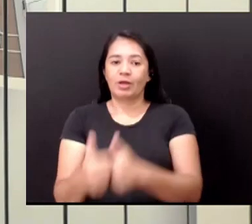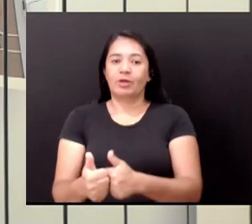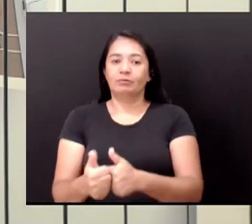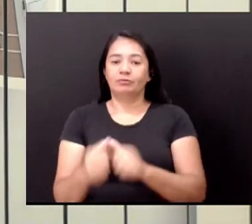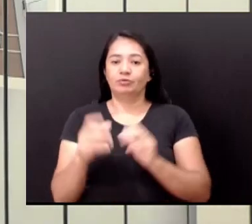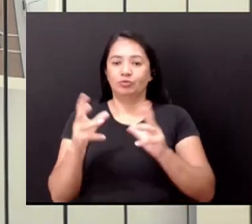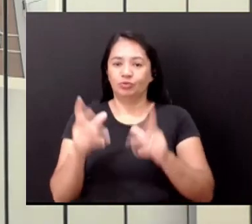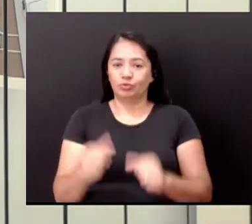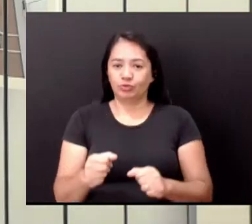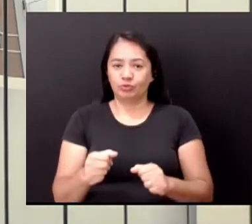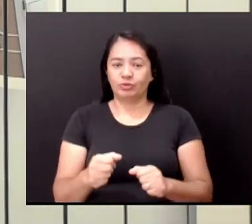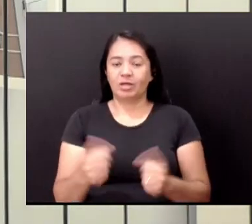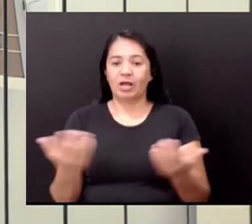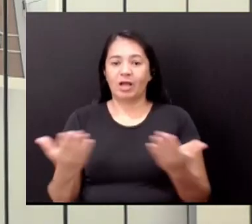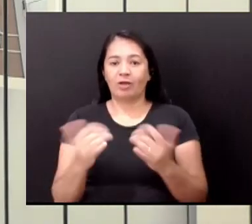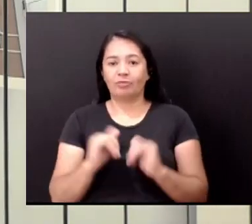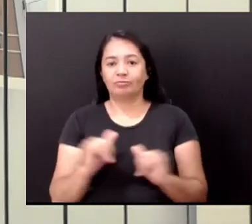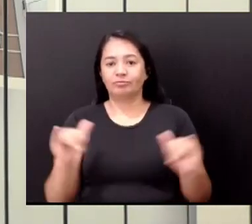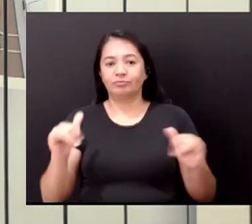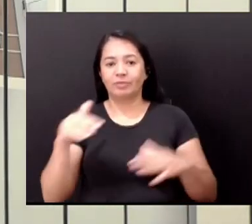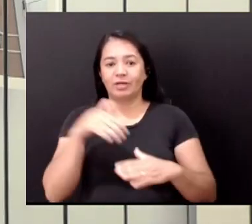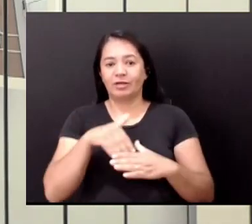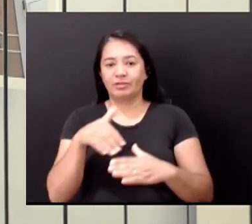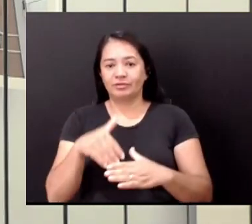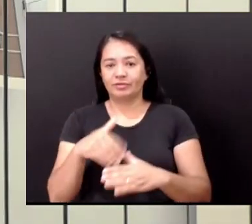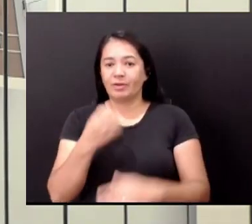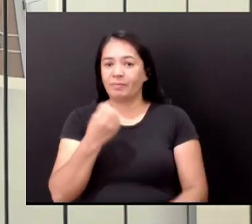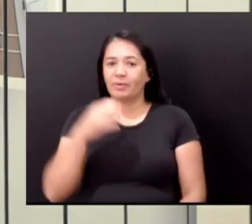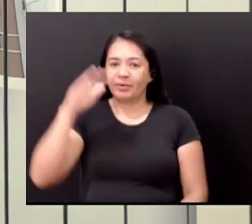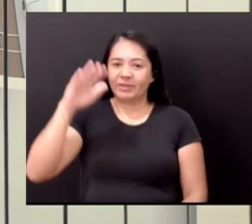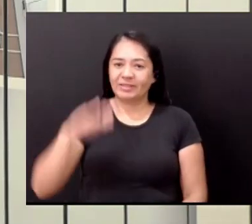agora sobre a votação. Boa tarde, Mirna.